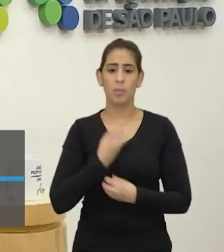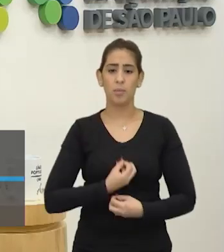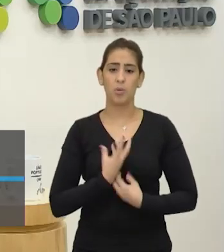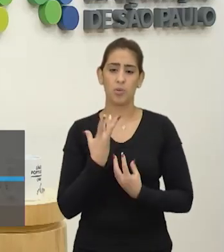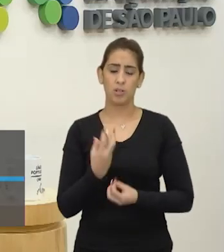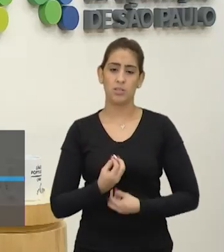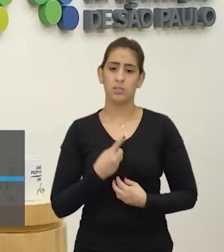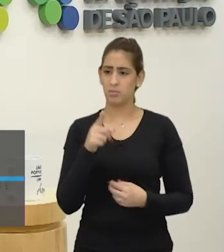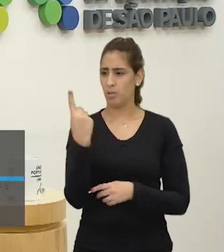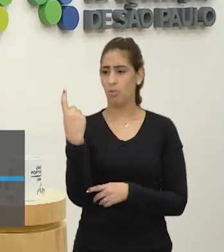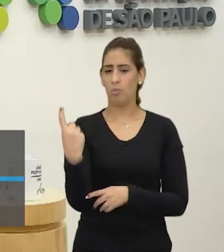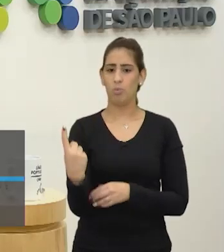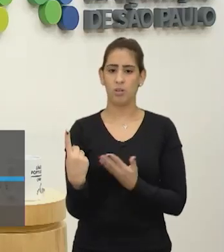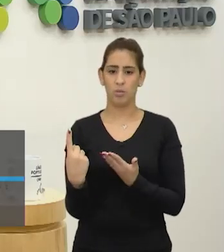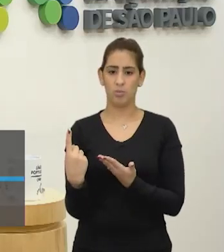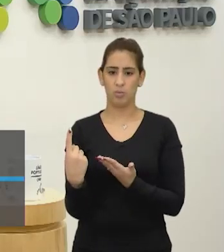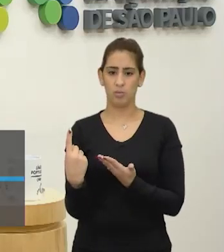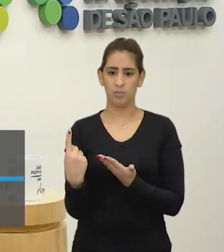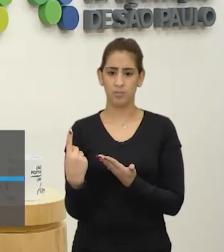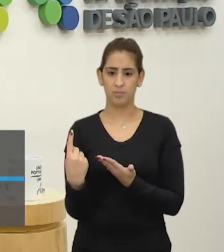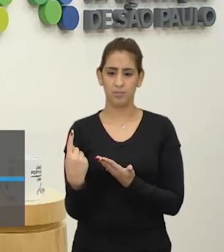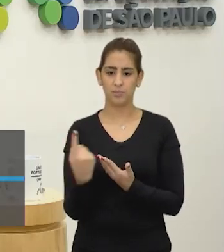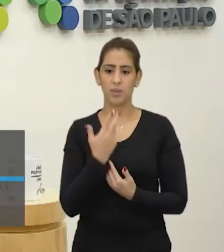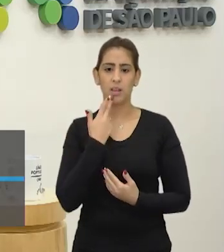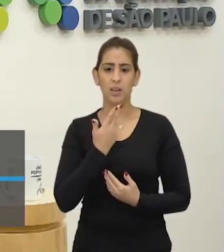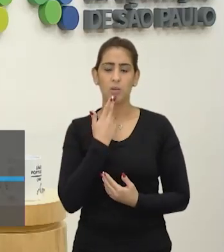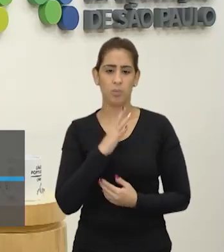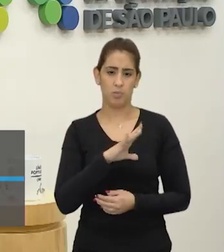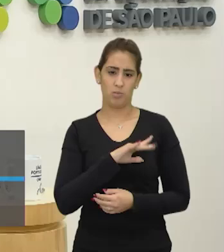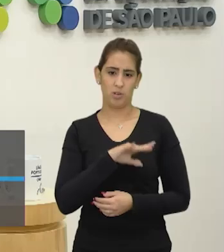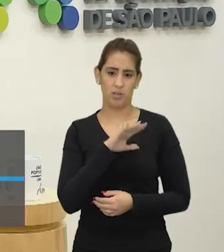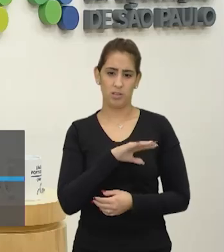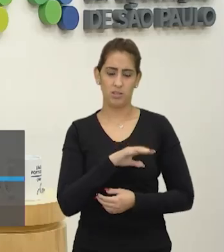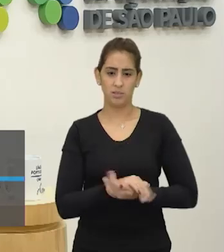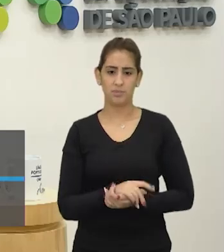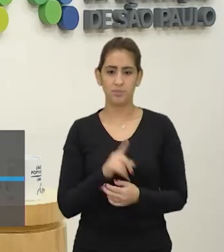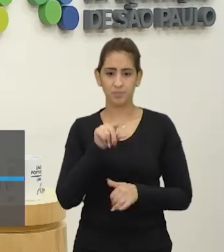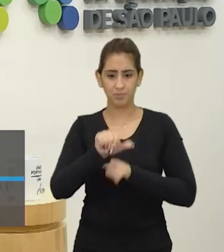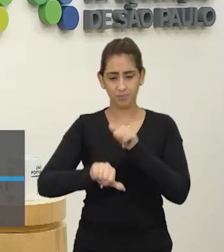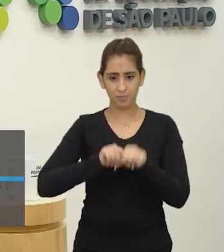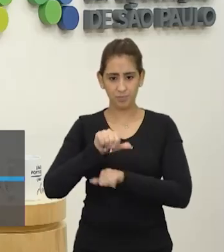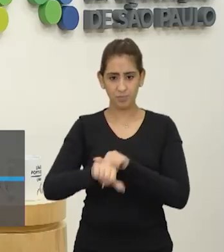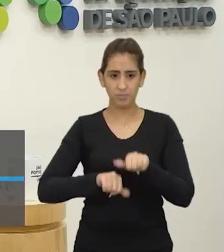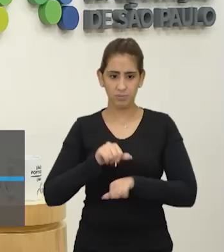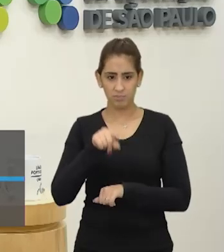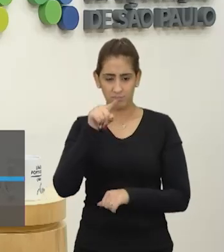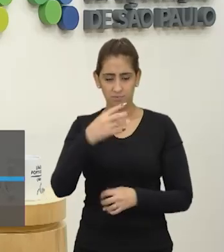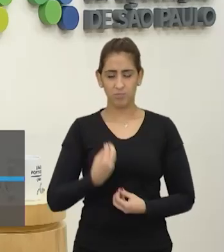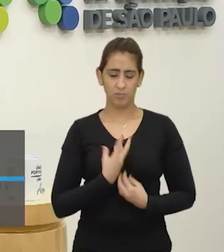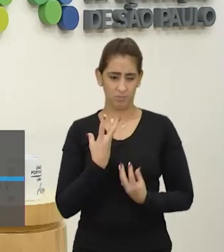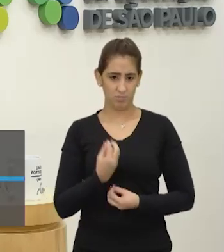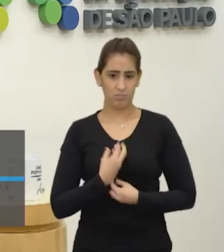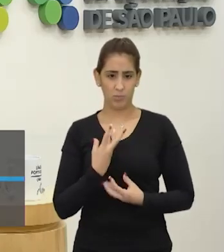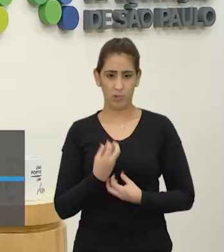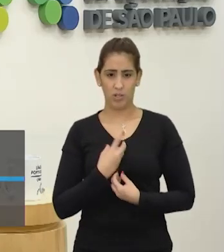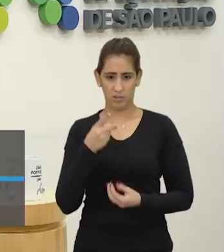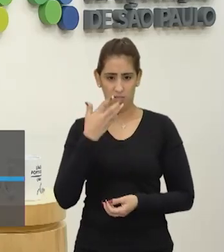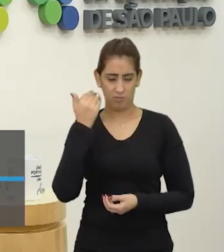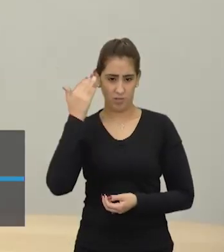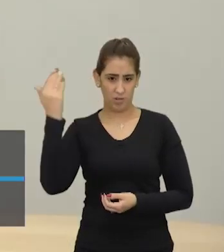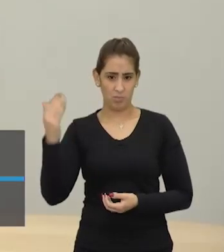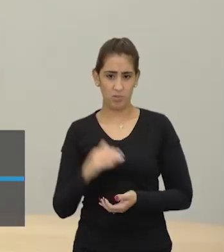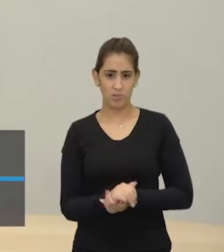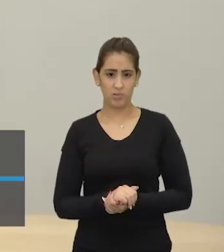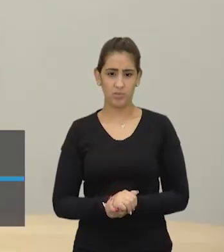é único em língua portuguesa, né? Então, torna Augusto dos Anjos um dos poetas mais...